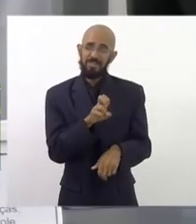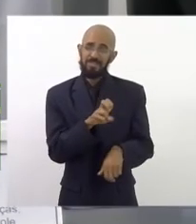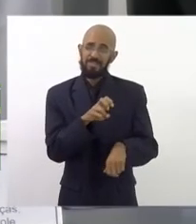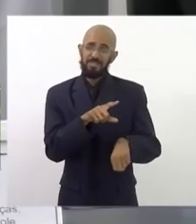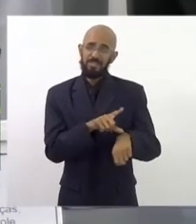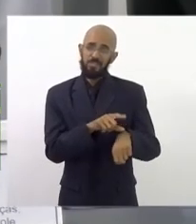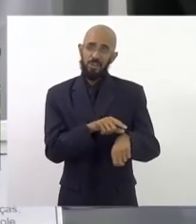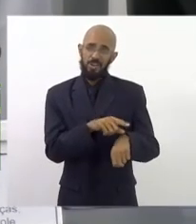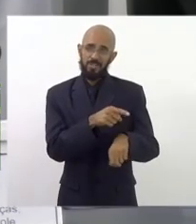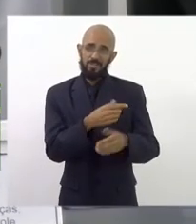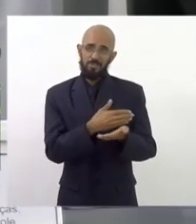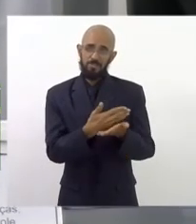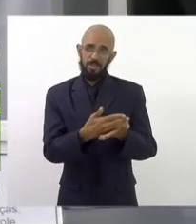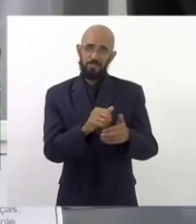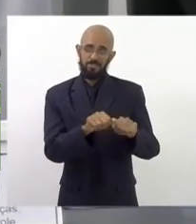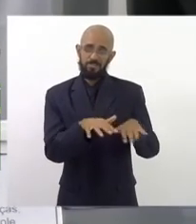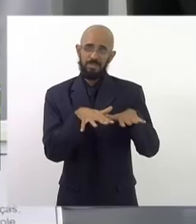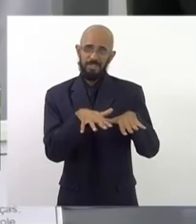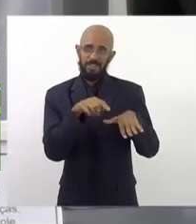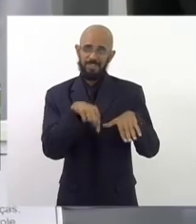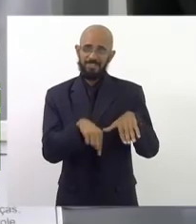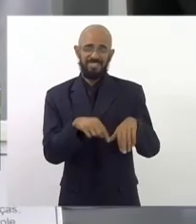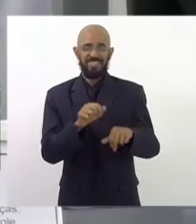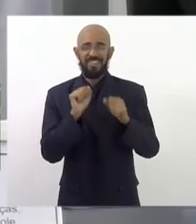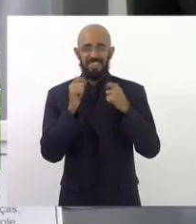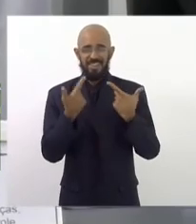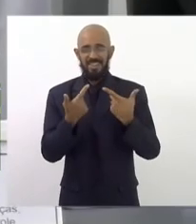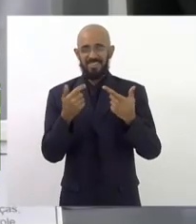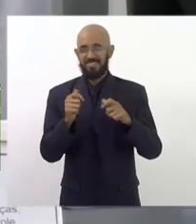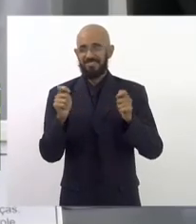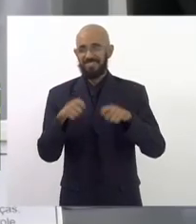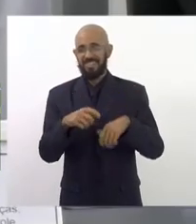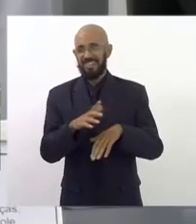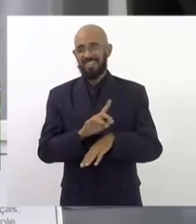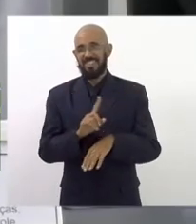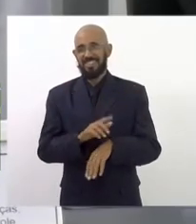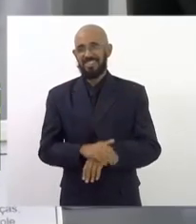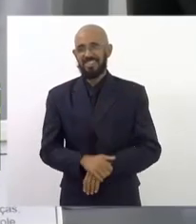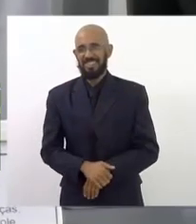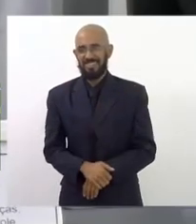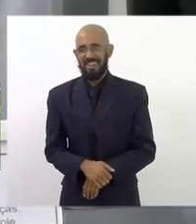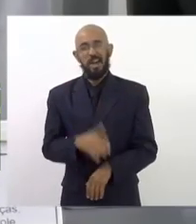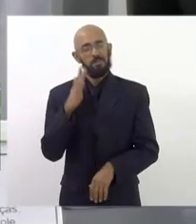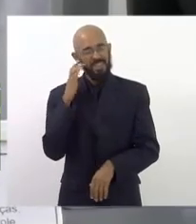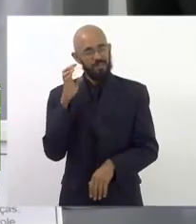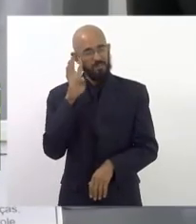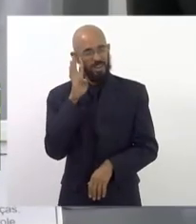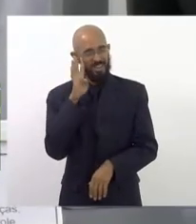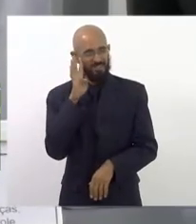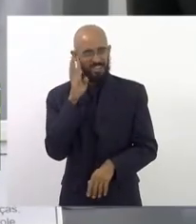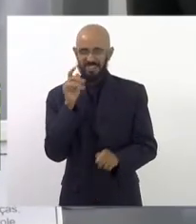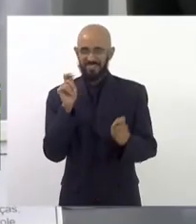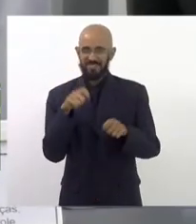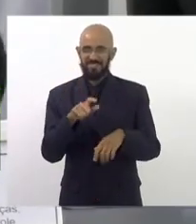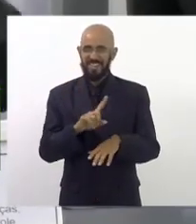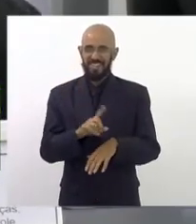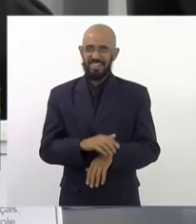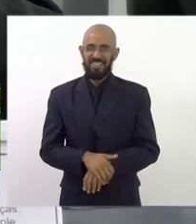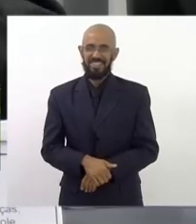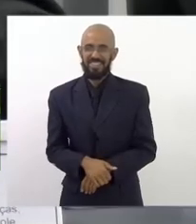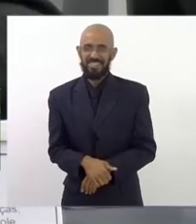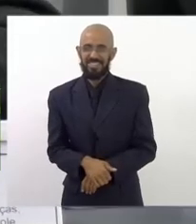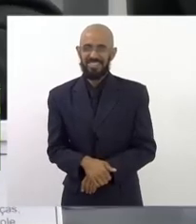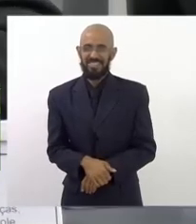plenário. 15 horas começa o plenário. É amanhã, quarta-feira. Então,